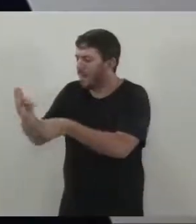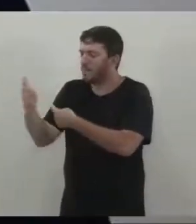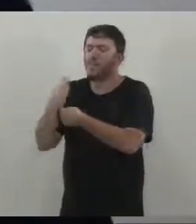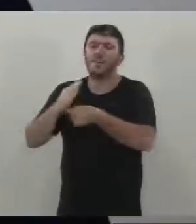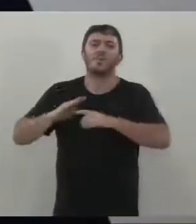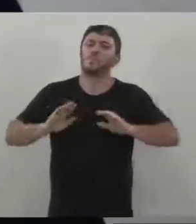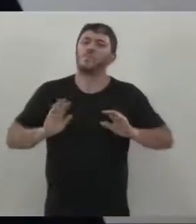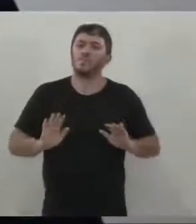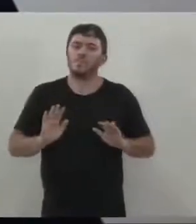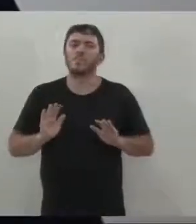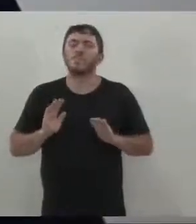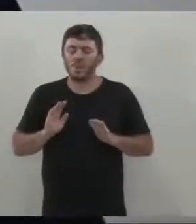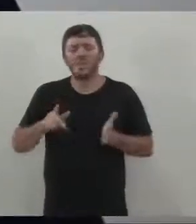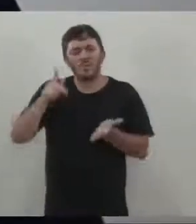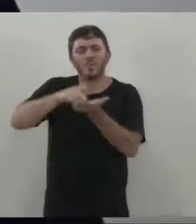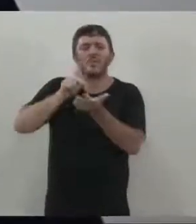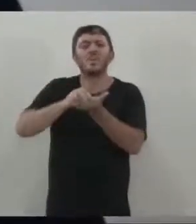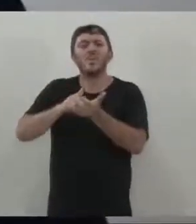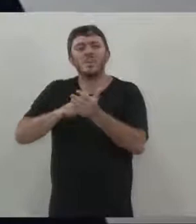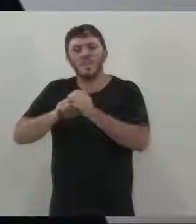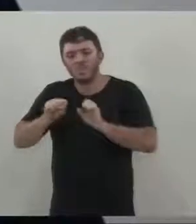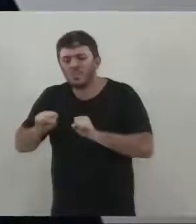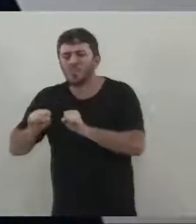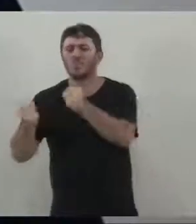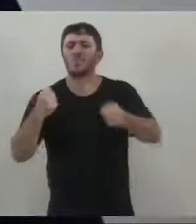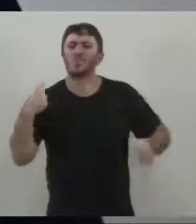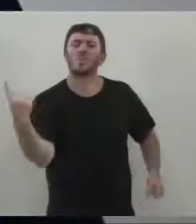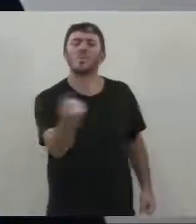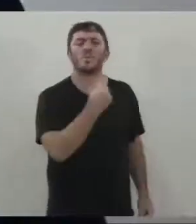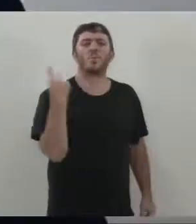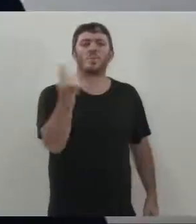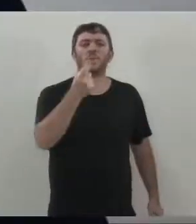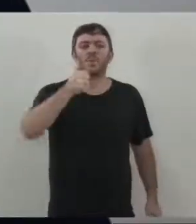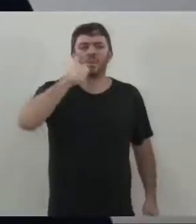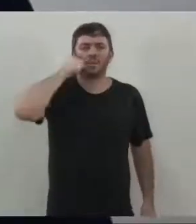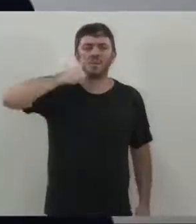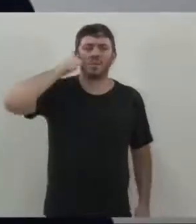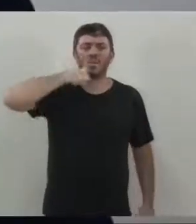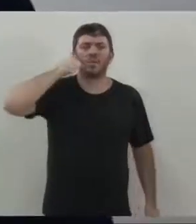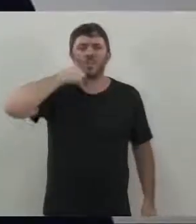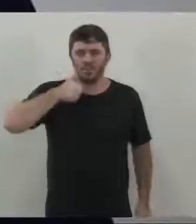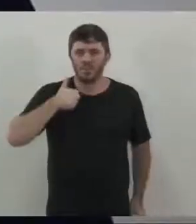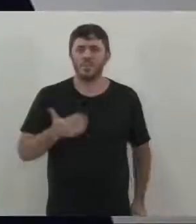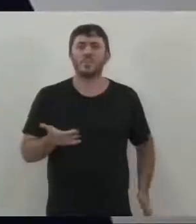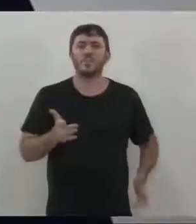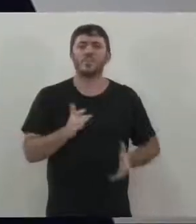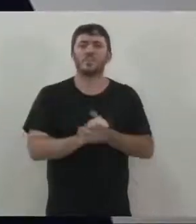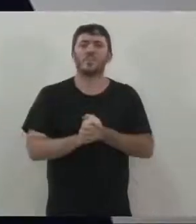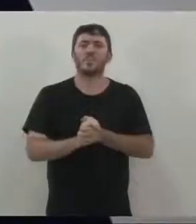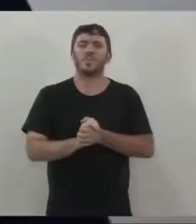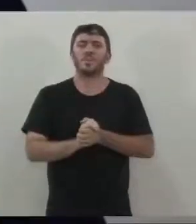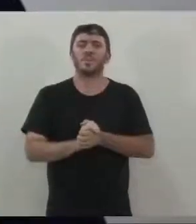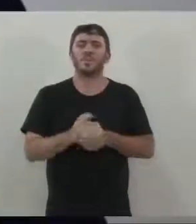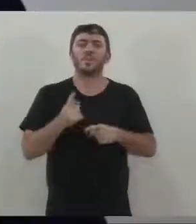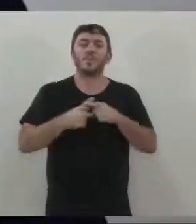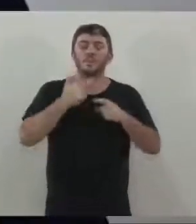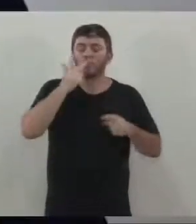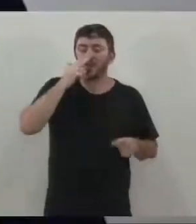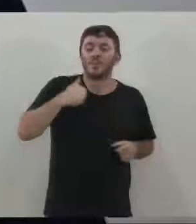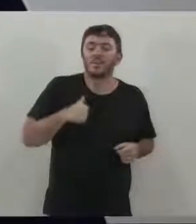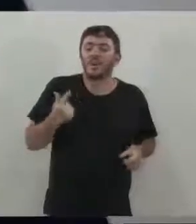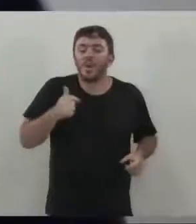porque nós defendemos de fato as mulheres, né? Porque nós somos aquele sexo